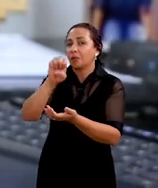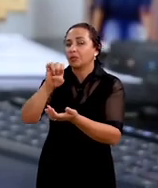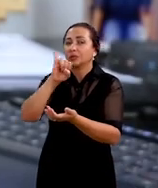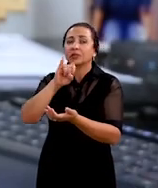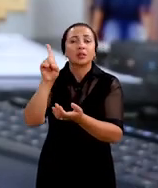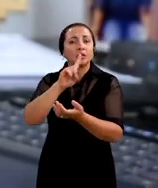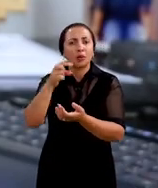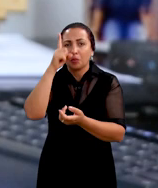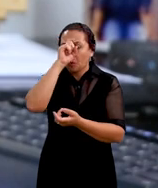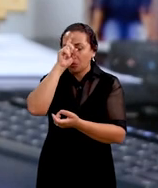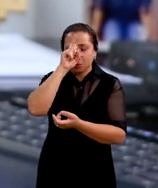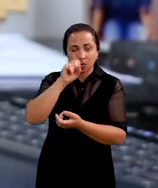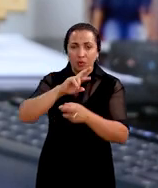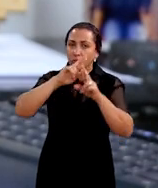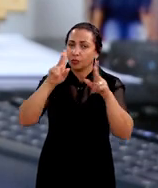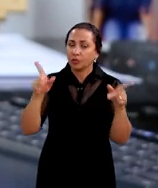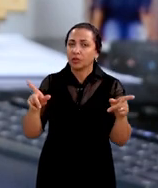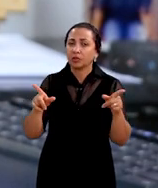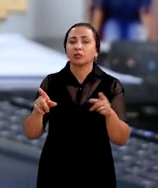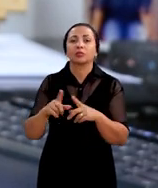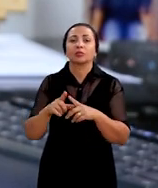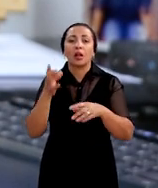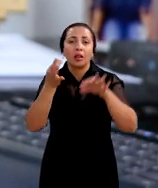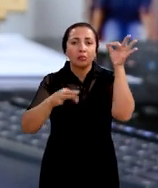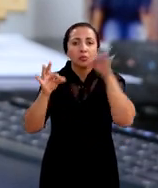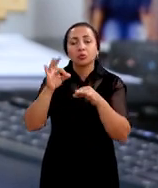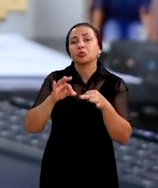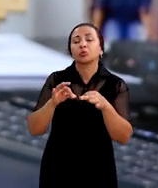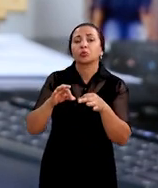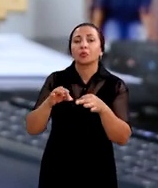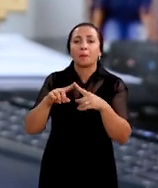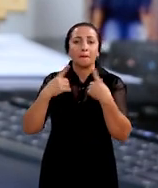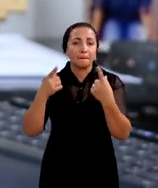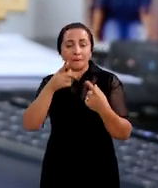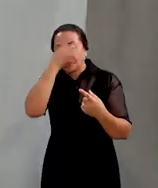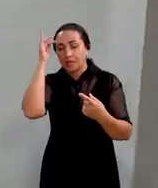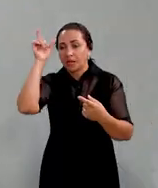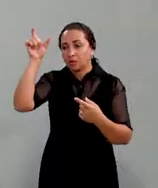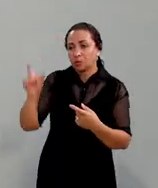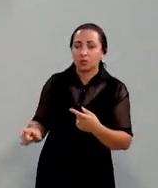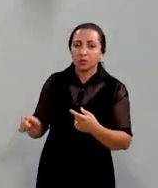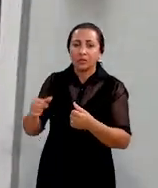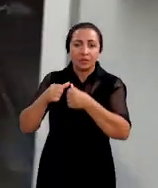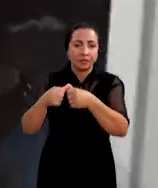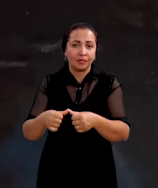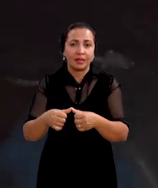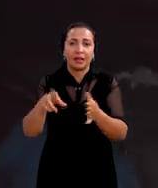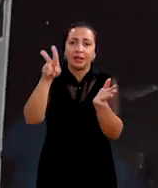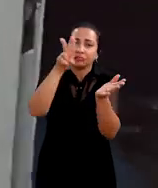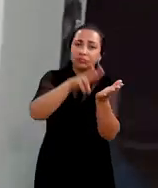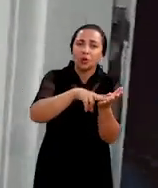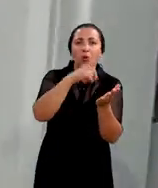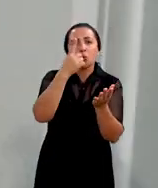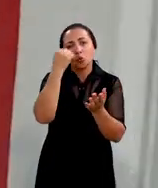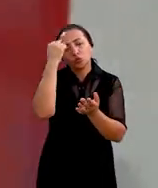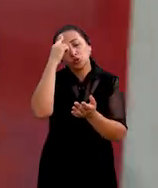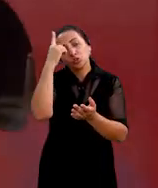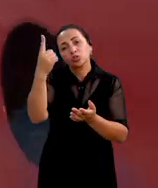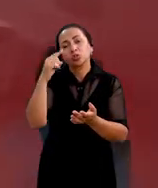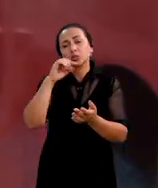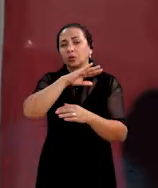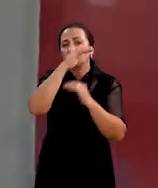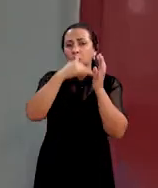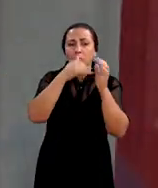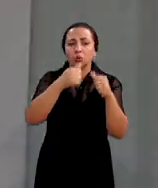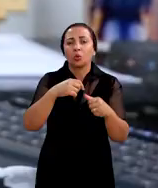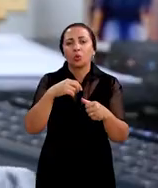é um hospital, né? O Hemossi tem ambulatórios, né? Mas esses pacientes que ficam, vamos dizer, um